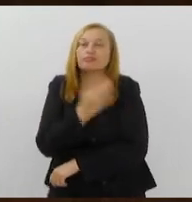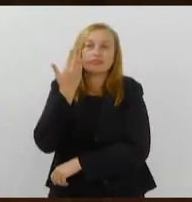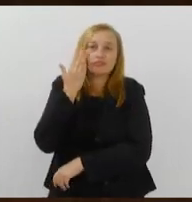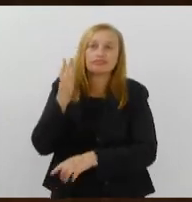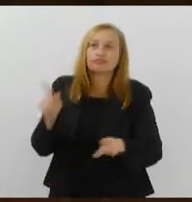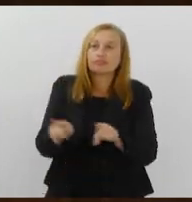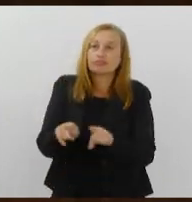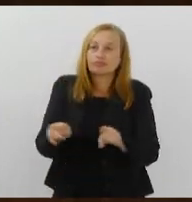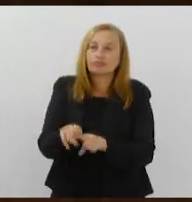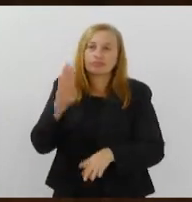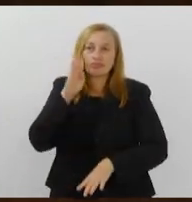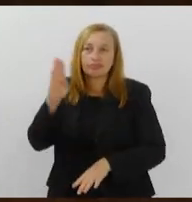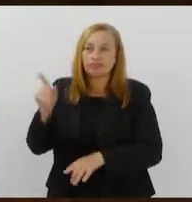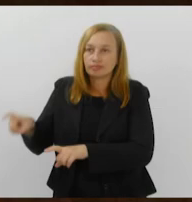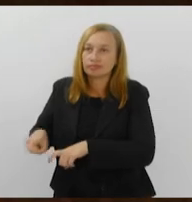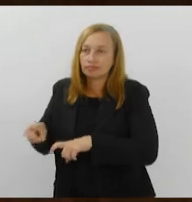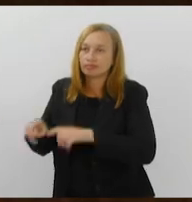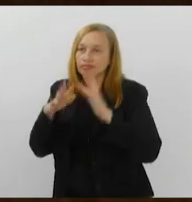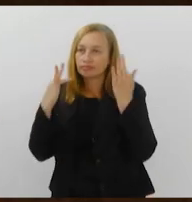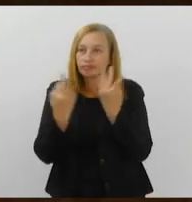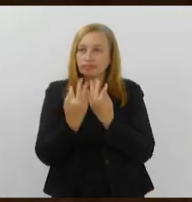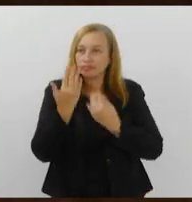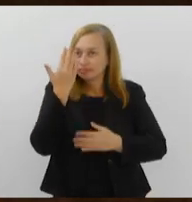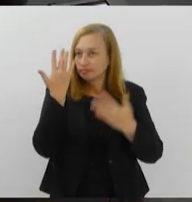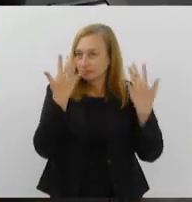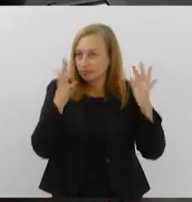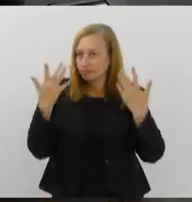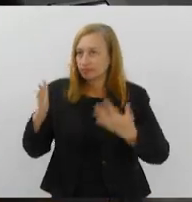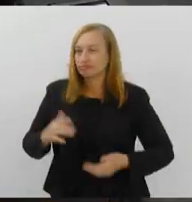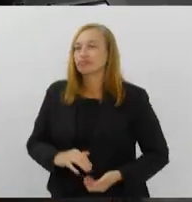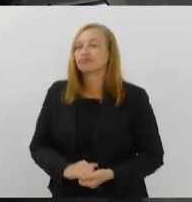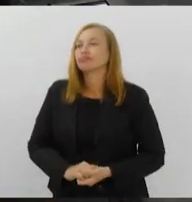como prioridade a agricultura familiar. Parabéns.